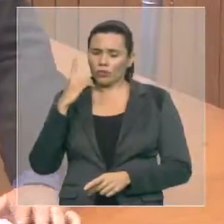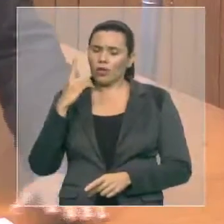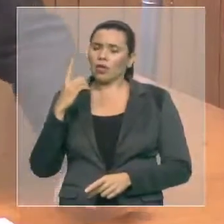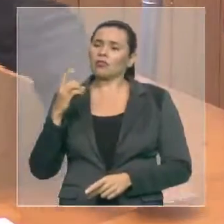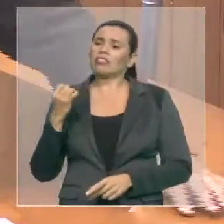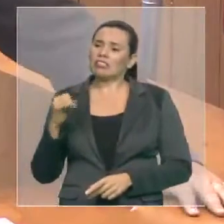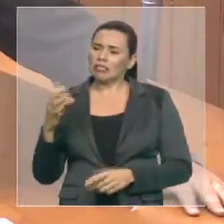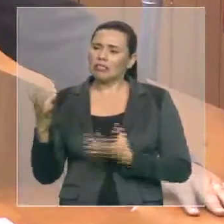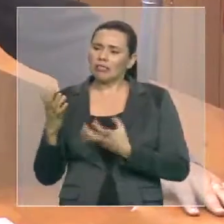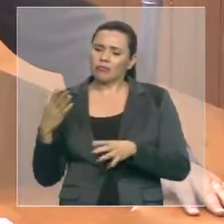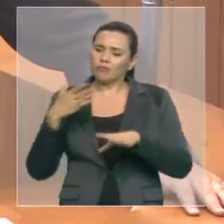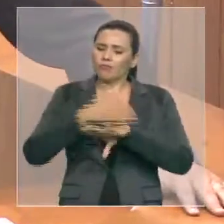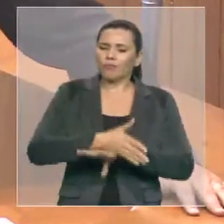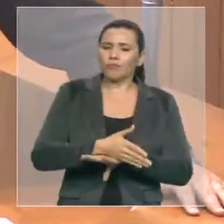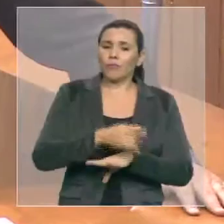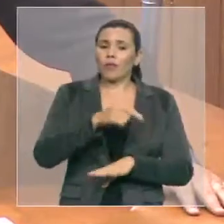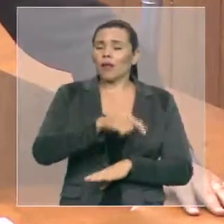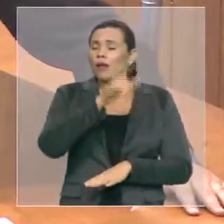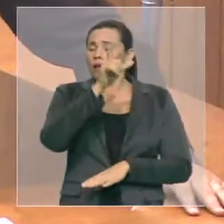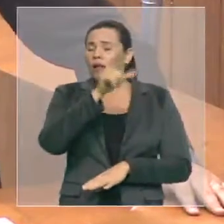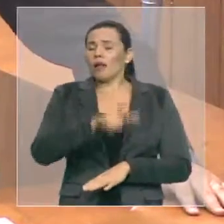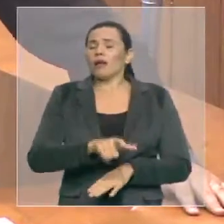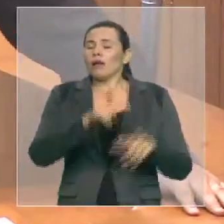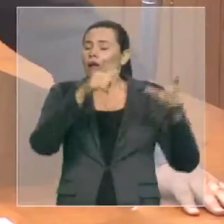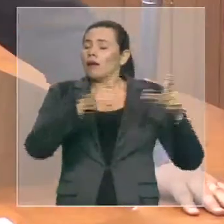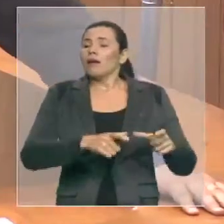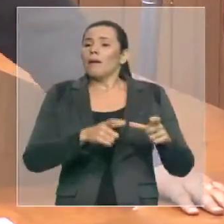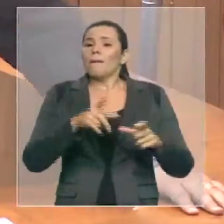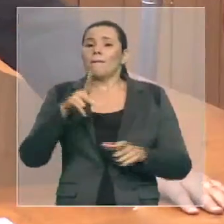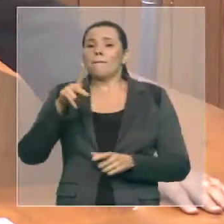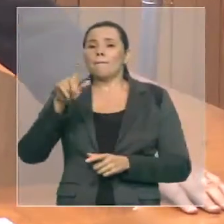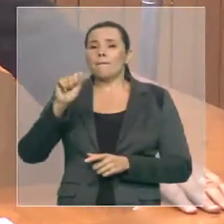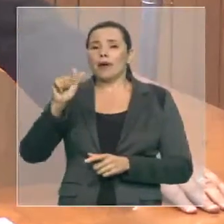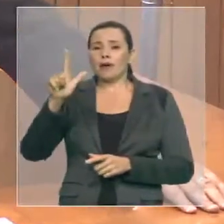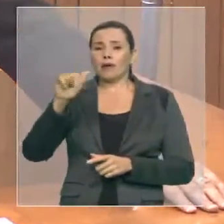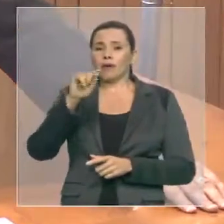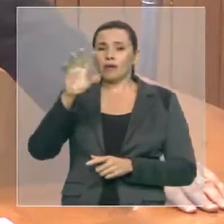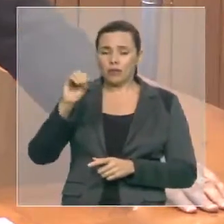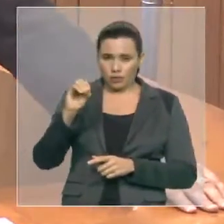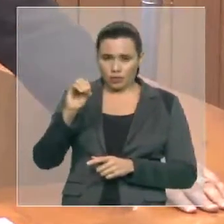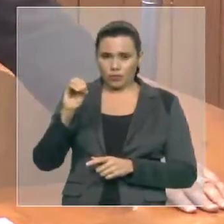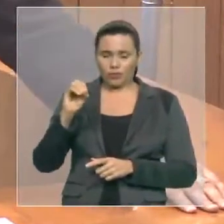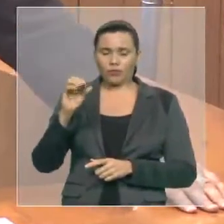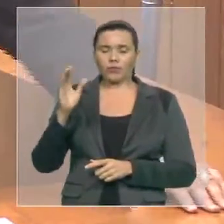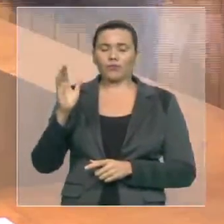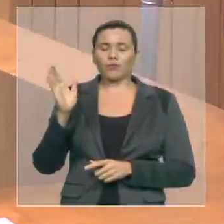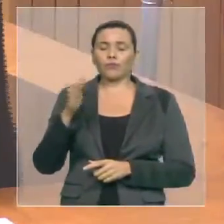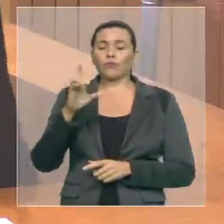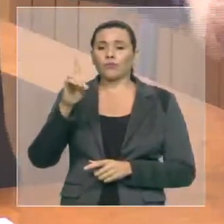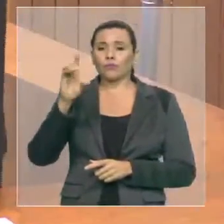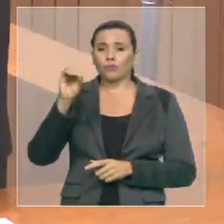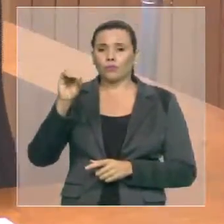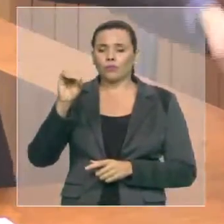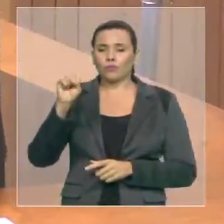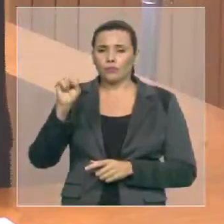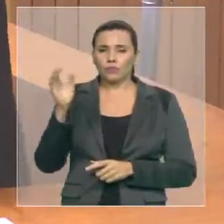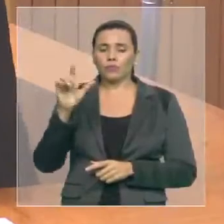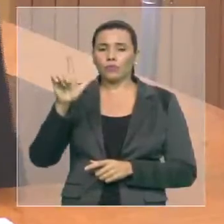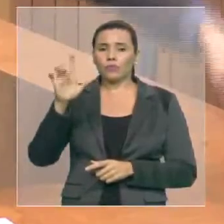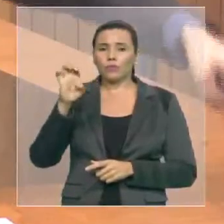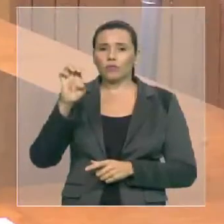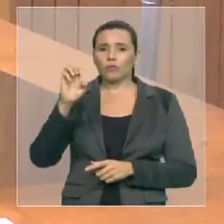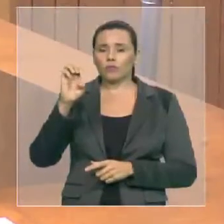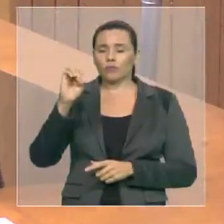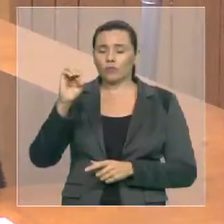com o secretário de Governo, Felipe Camarão. O objetivo é endurecer a legislação, cobrando a responsabilidade